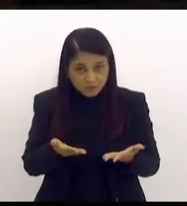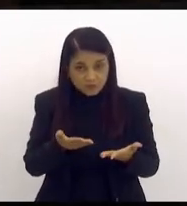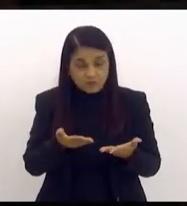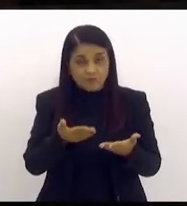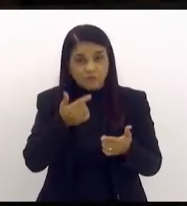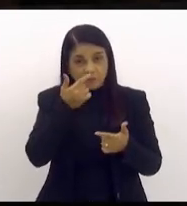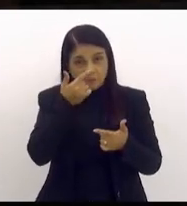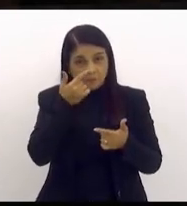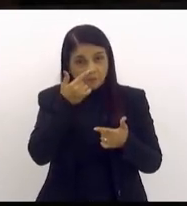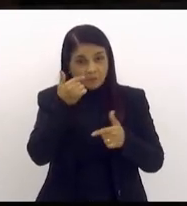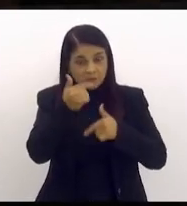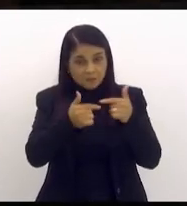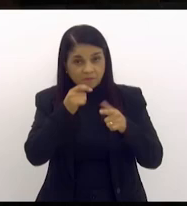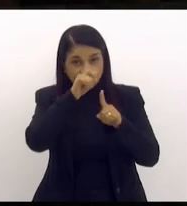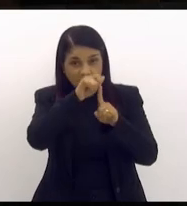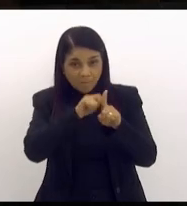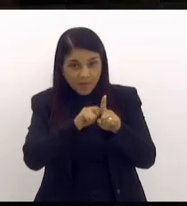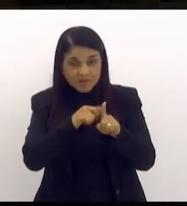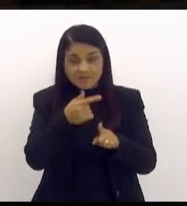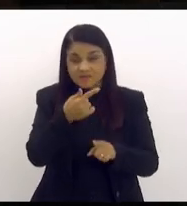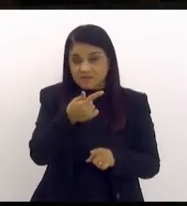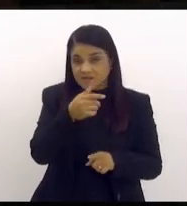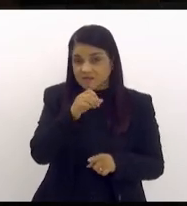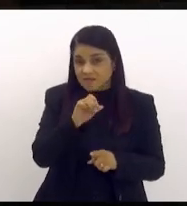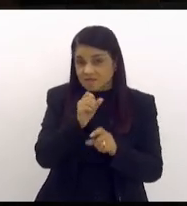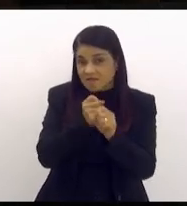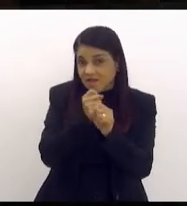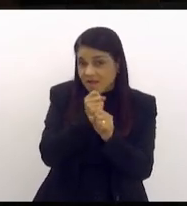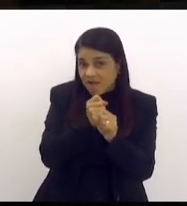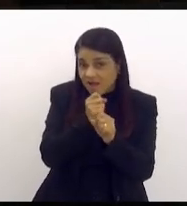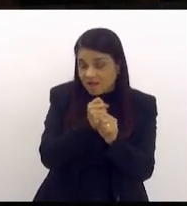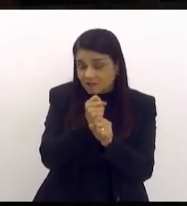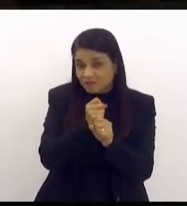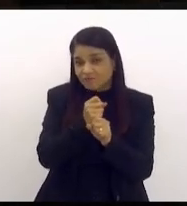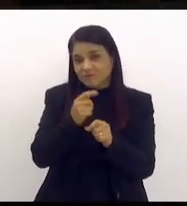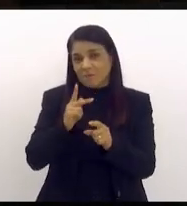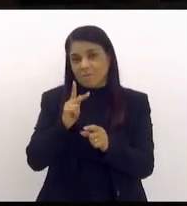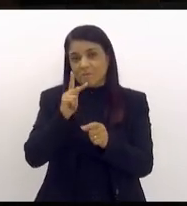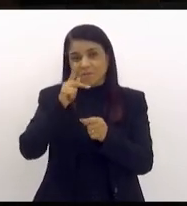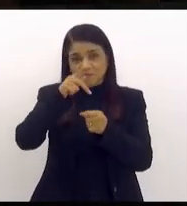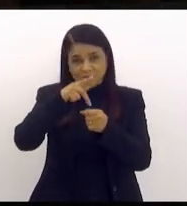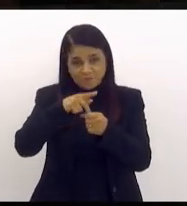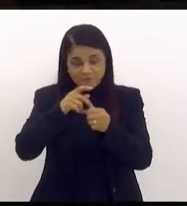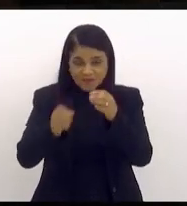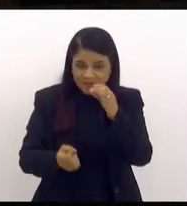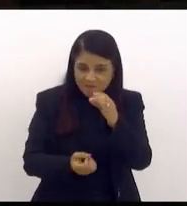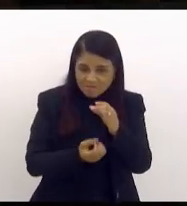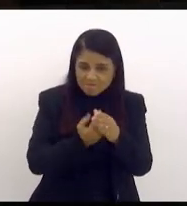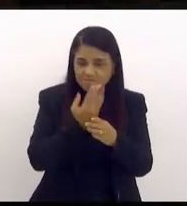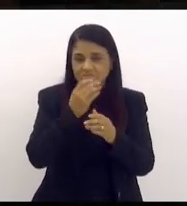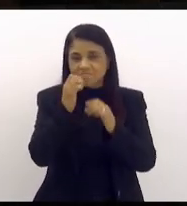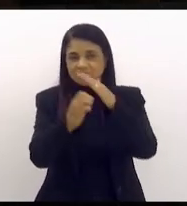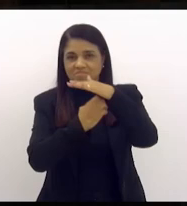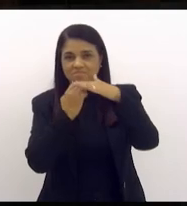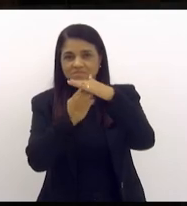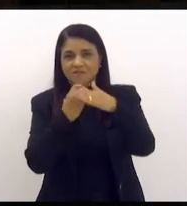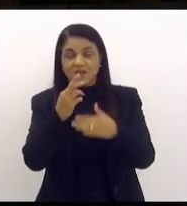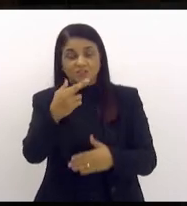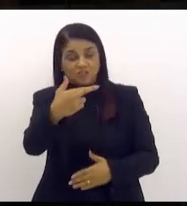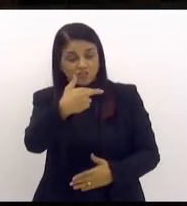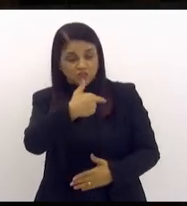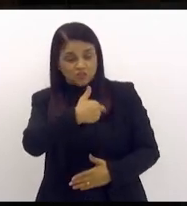eh nesse mês comemorativo dos 70 anos da Petrobrás essa empresa fundada idealizada lá atrás por Getúlio